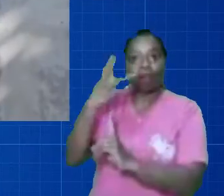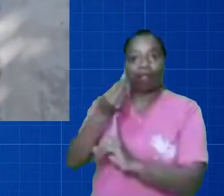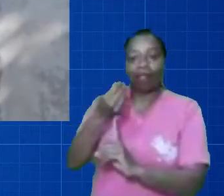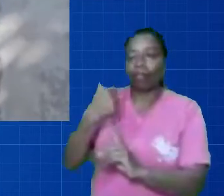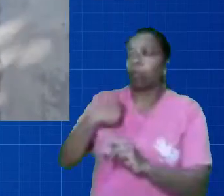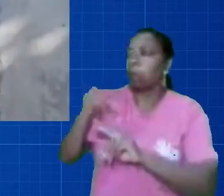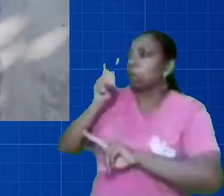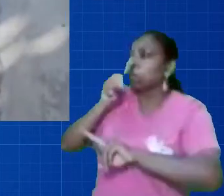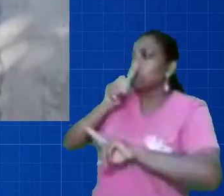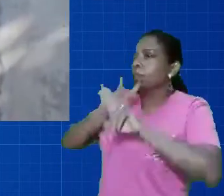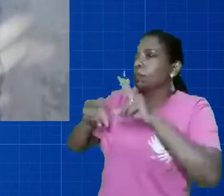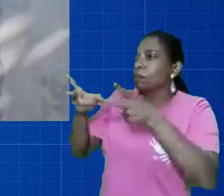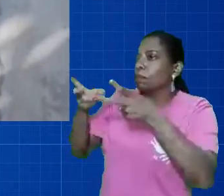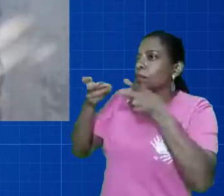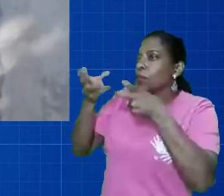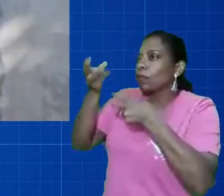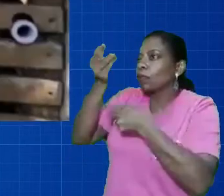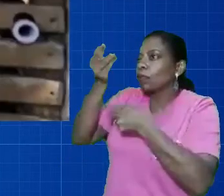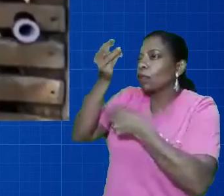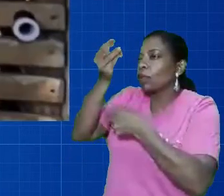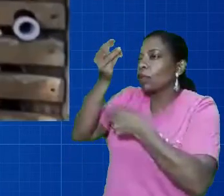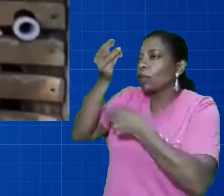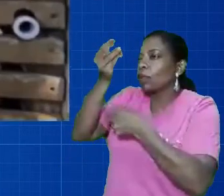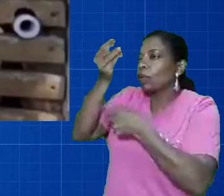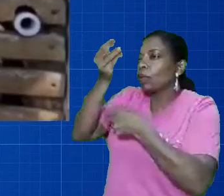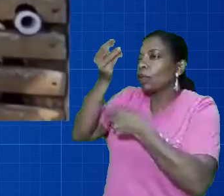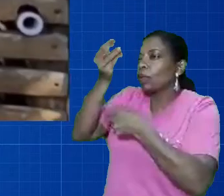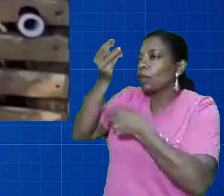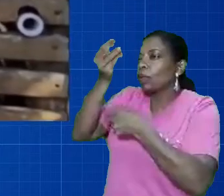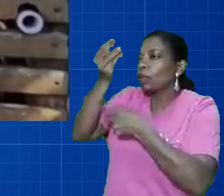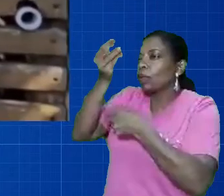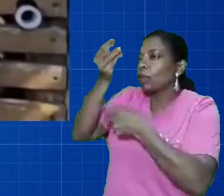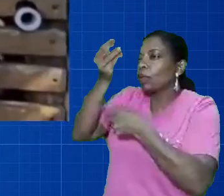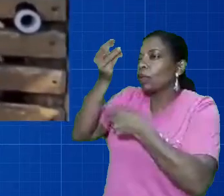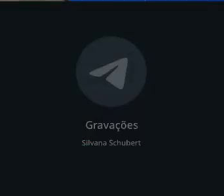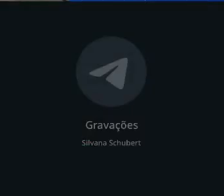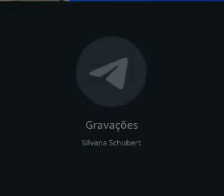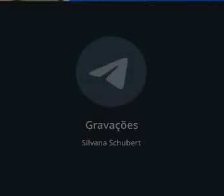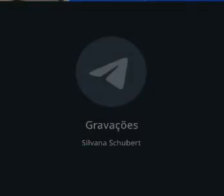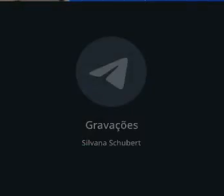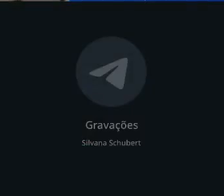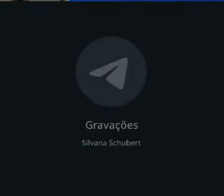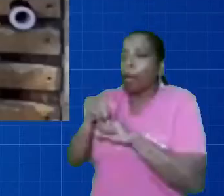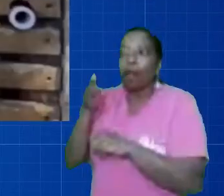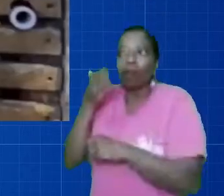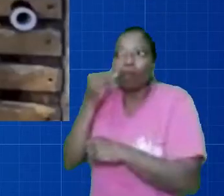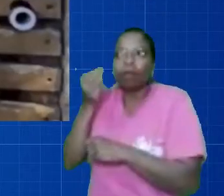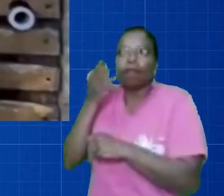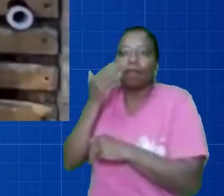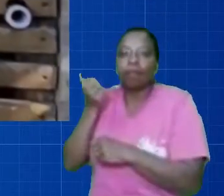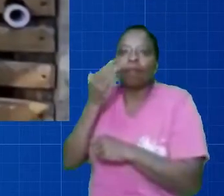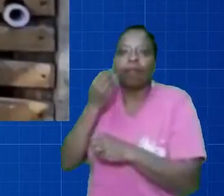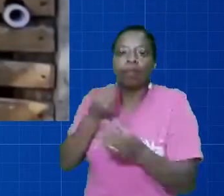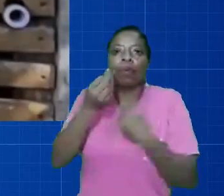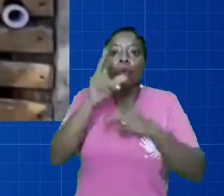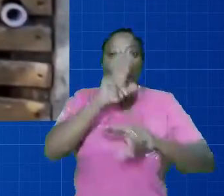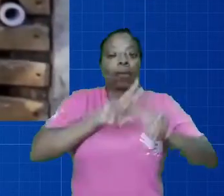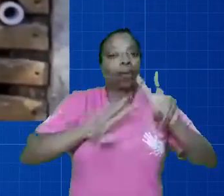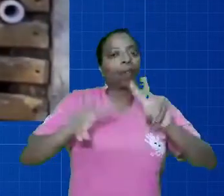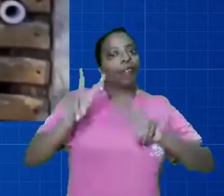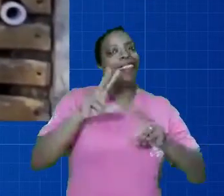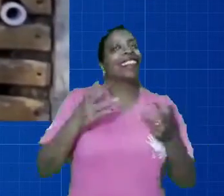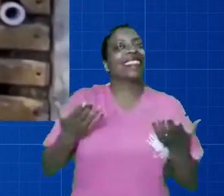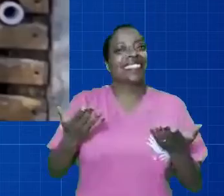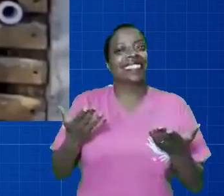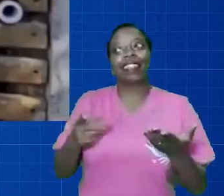gente se apropriasse também desse novo olhar. Claro que não o olhar que ela tem em relação à arte, porque isso é muito peculiar